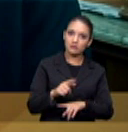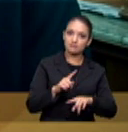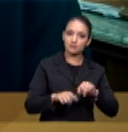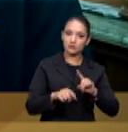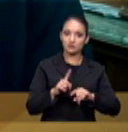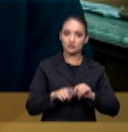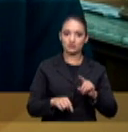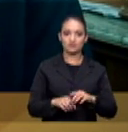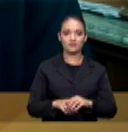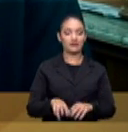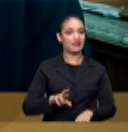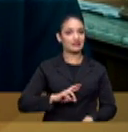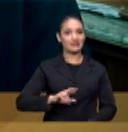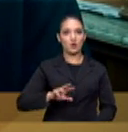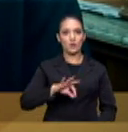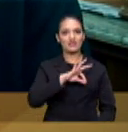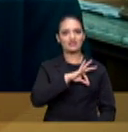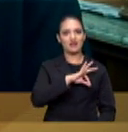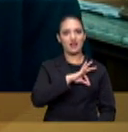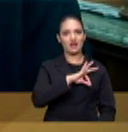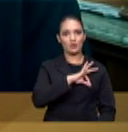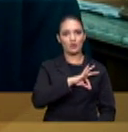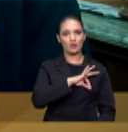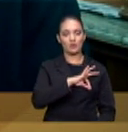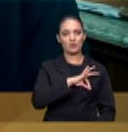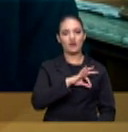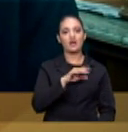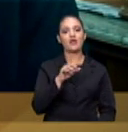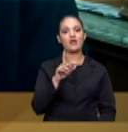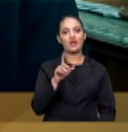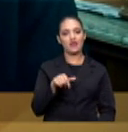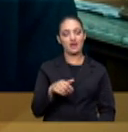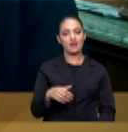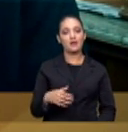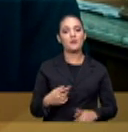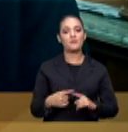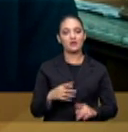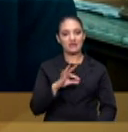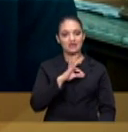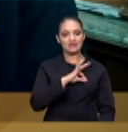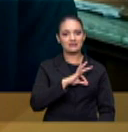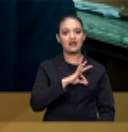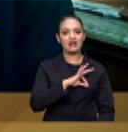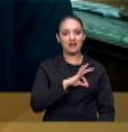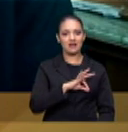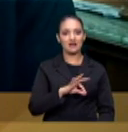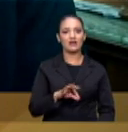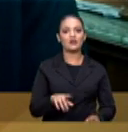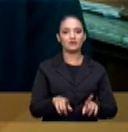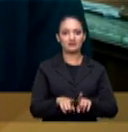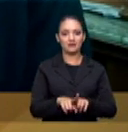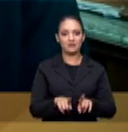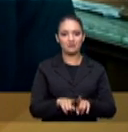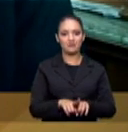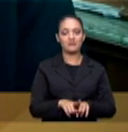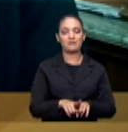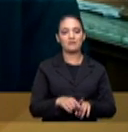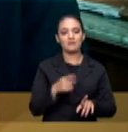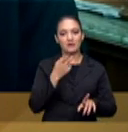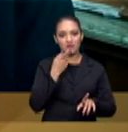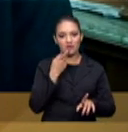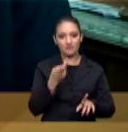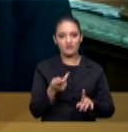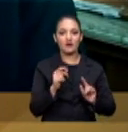não são proventos, né? E provento se utiliza o vocábulo também quanto ao subsídio,